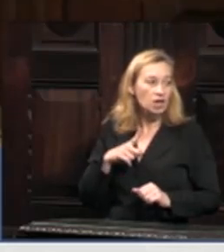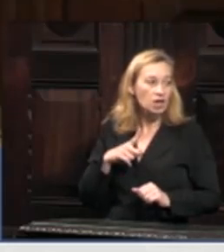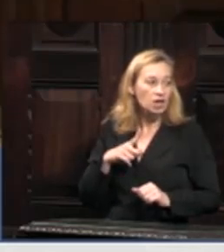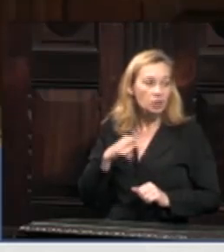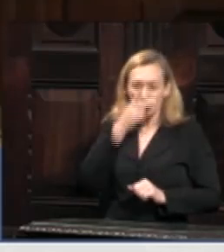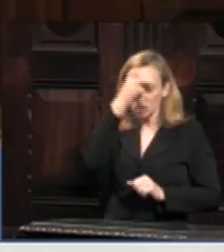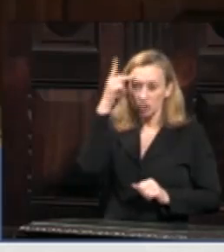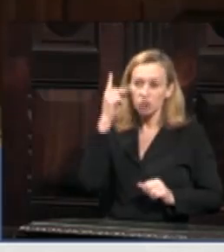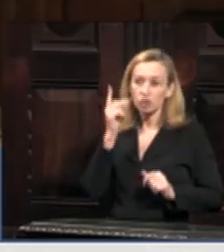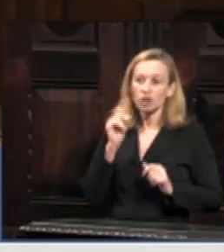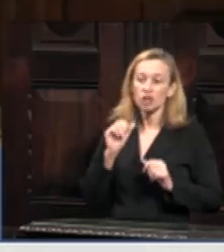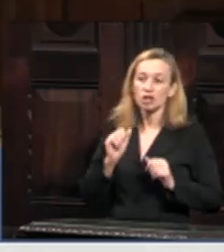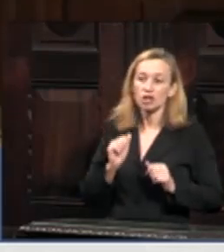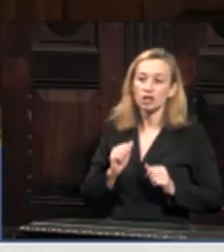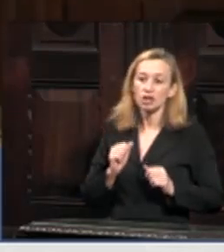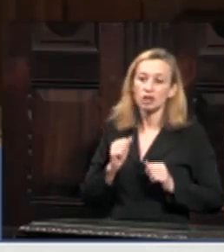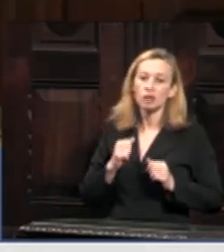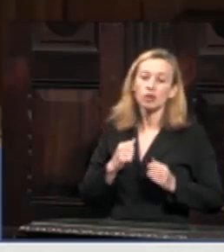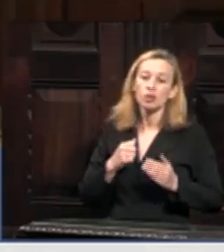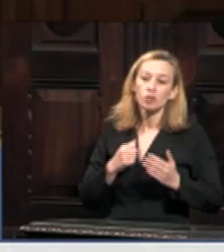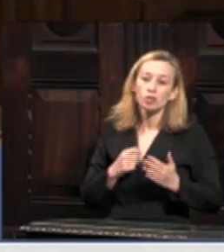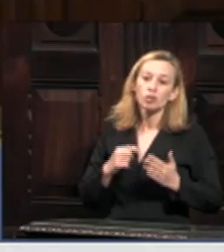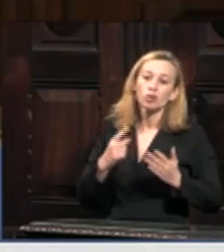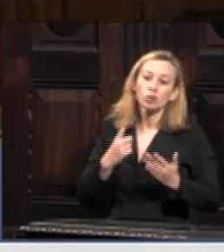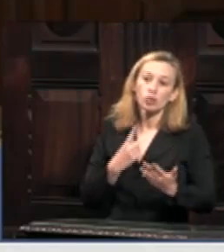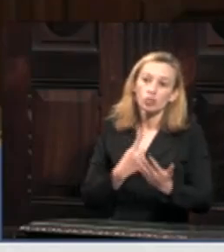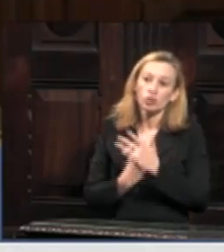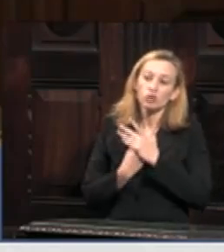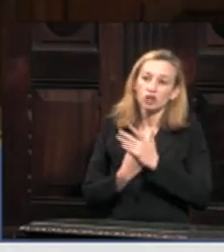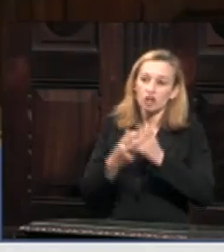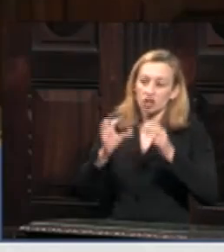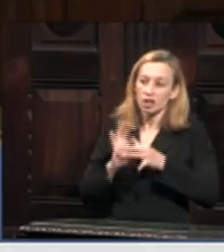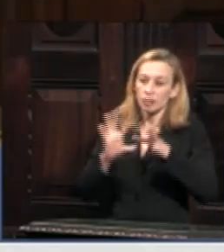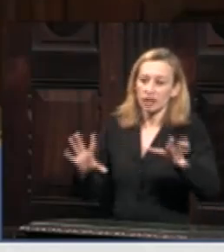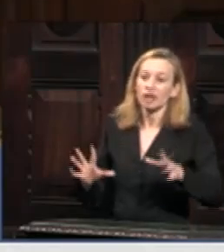as liberdades e que acredite na humanidade acima de tudo. Obrigado, senhor presidente.